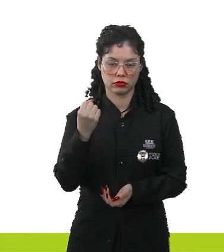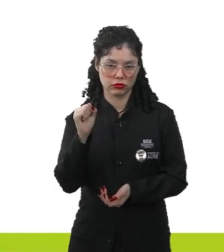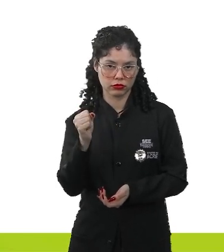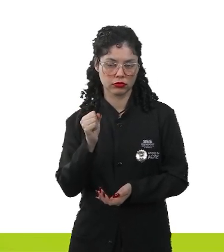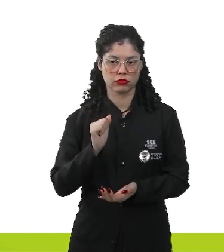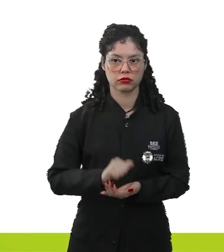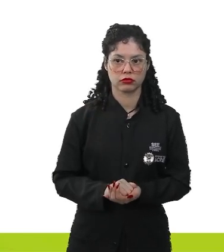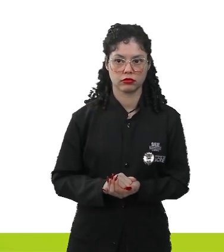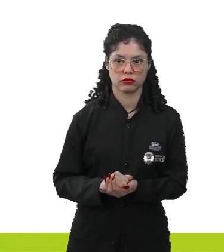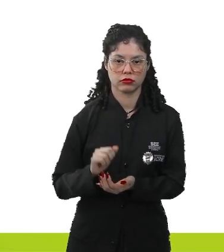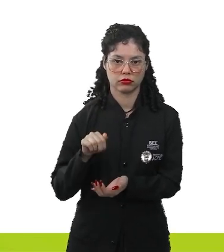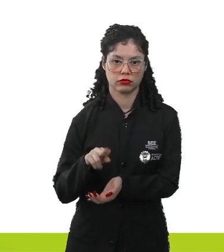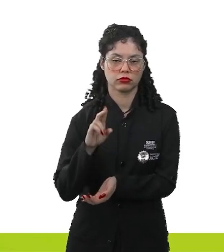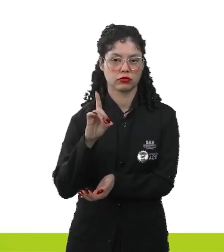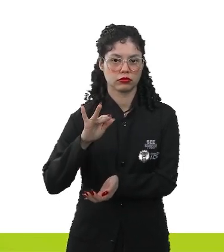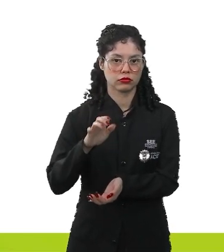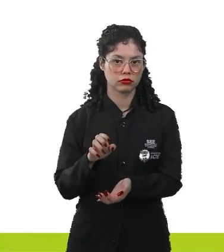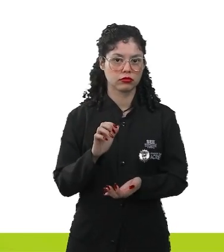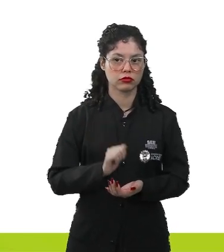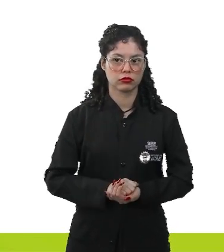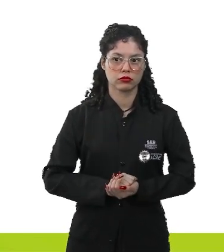58 unidades